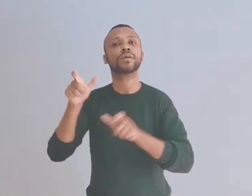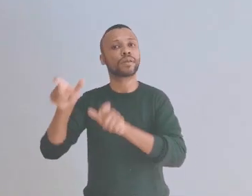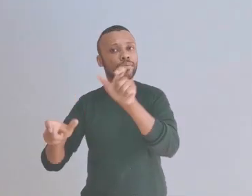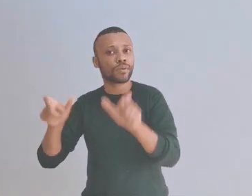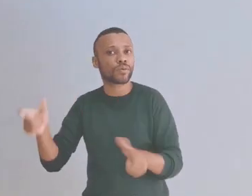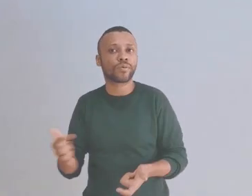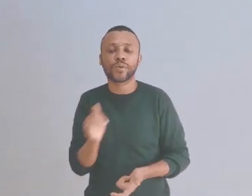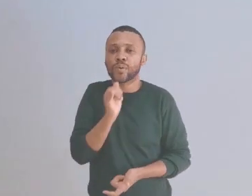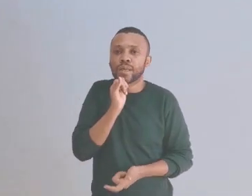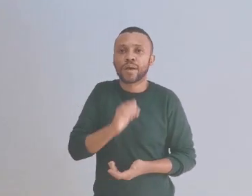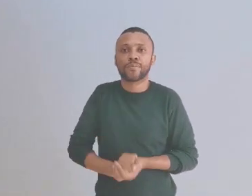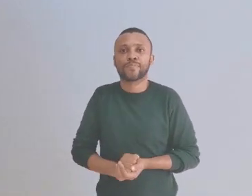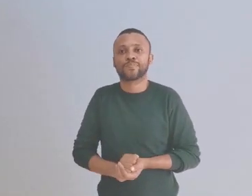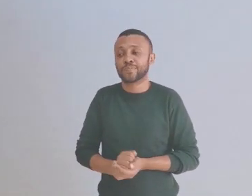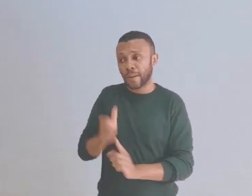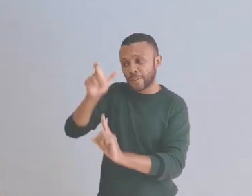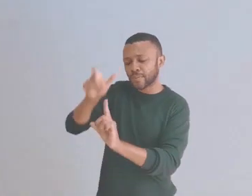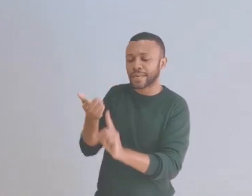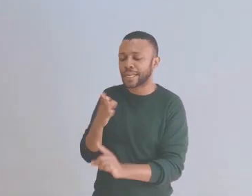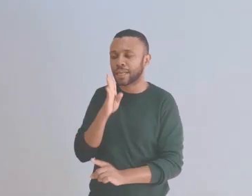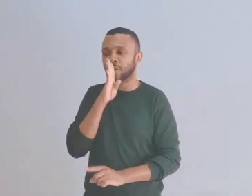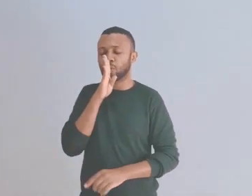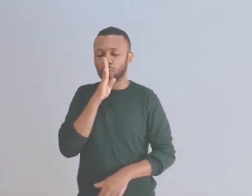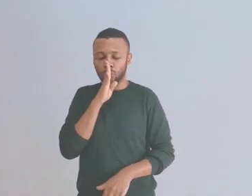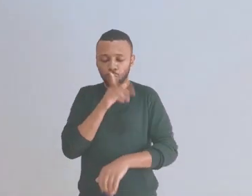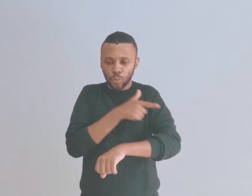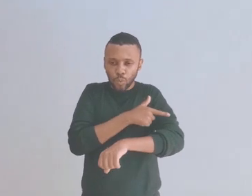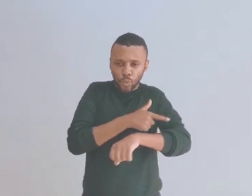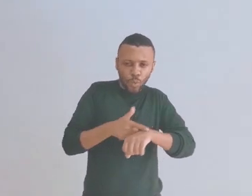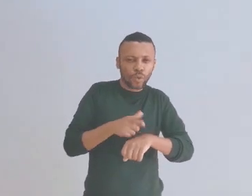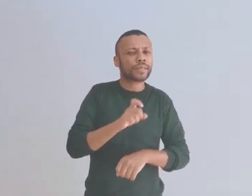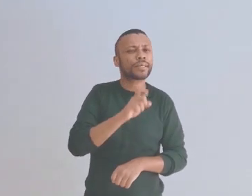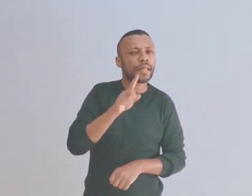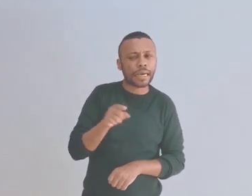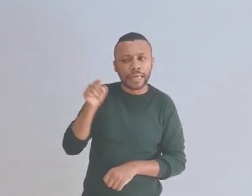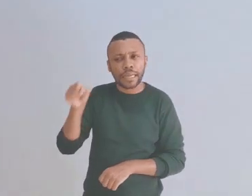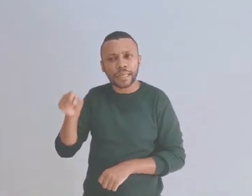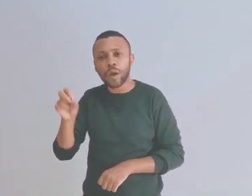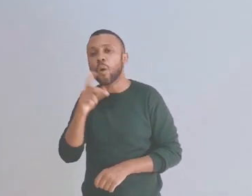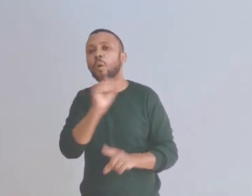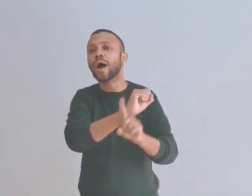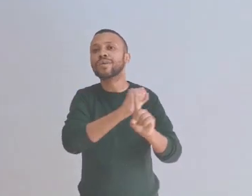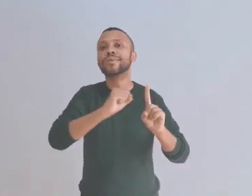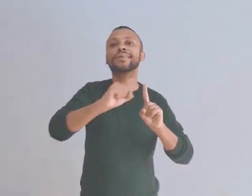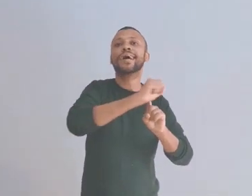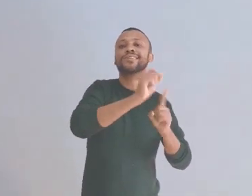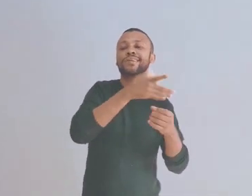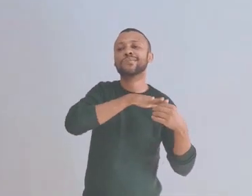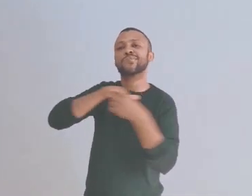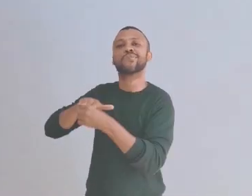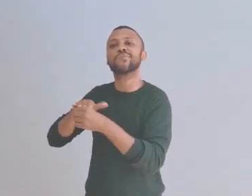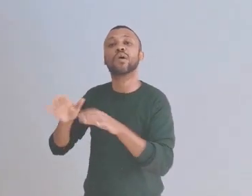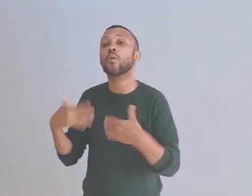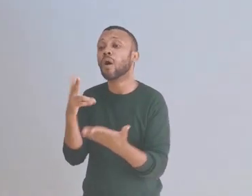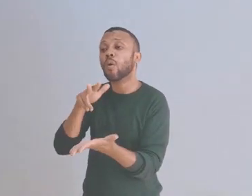não é um pouco mais fechada, será que ela é fechada assim ou é que a sociedade está fechando ela? Qual é o lugar de fala que